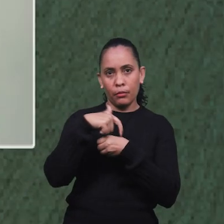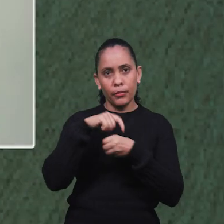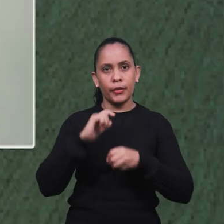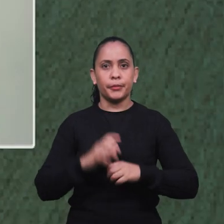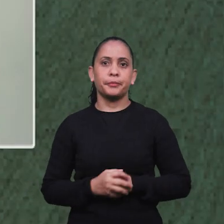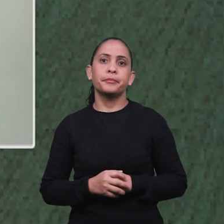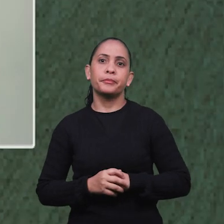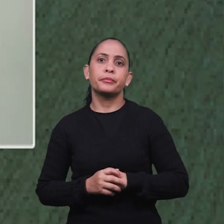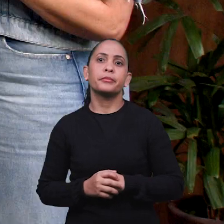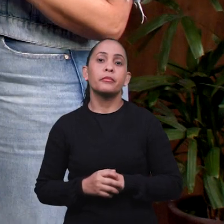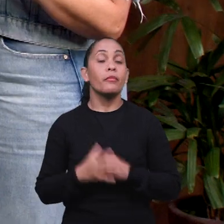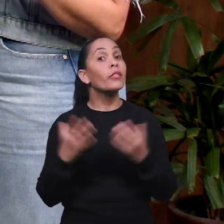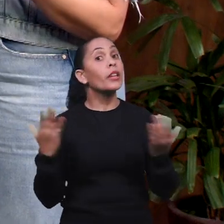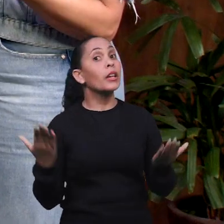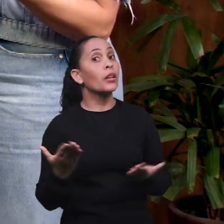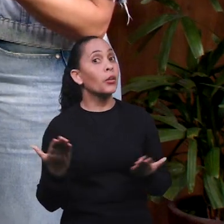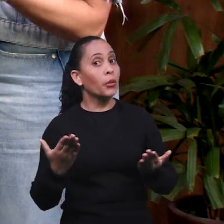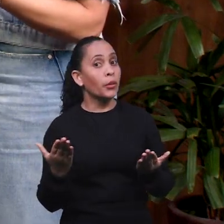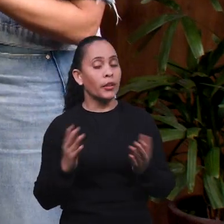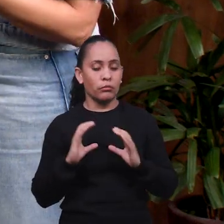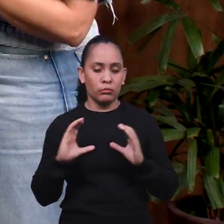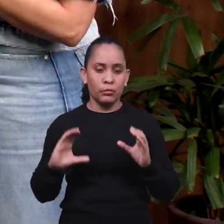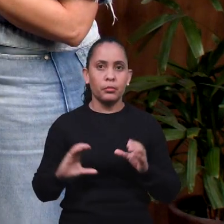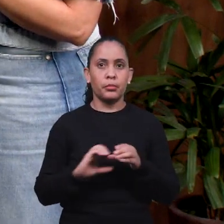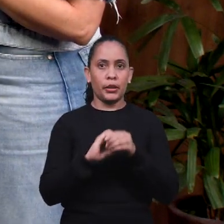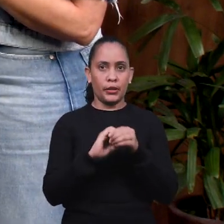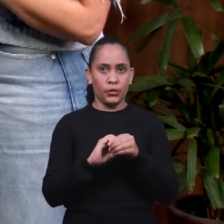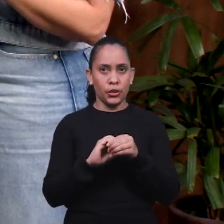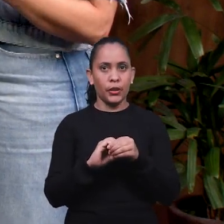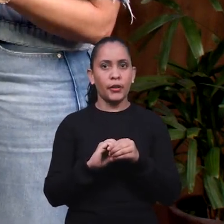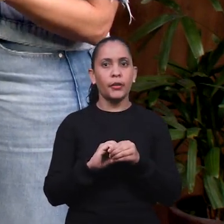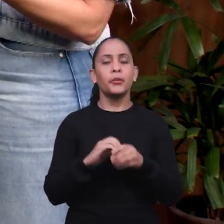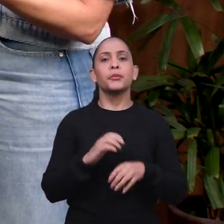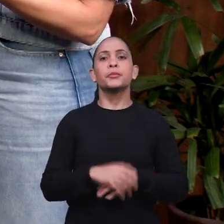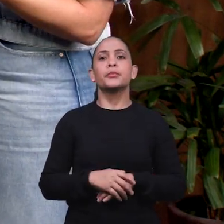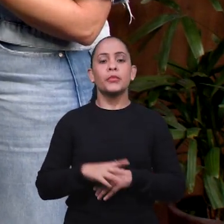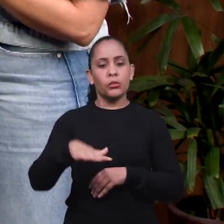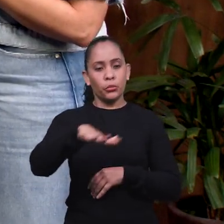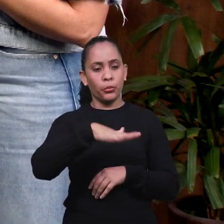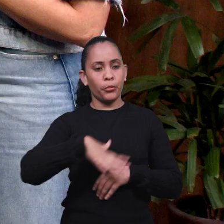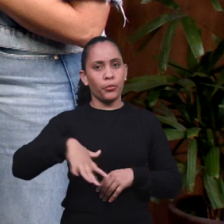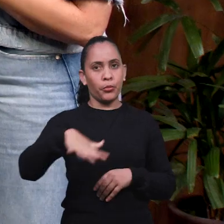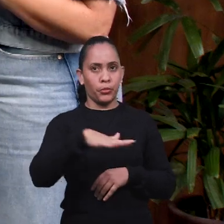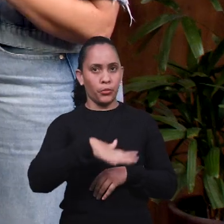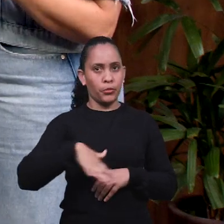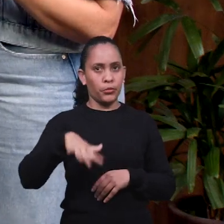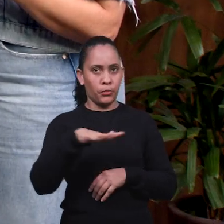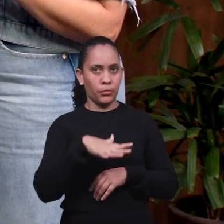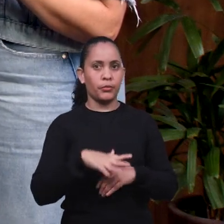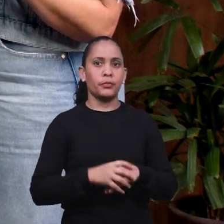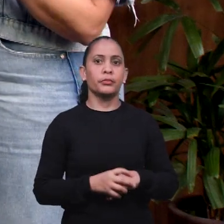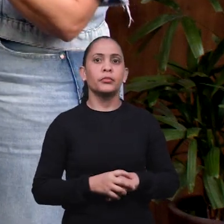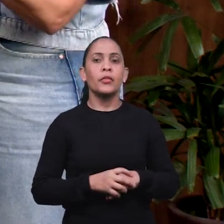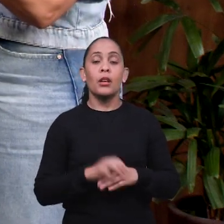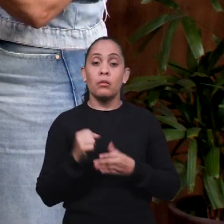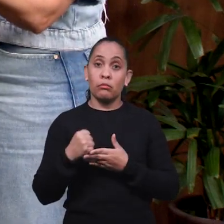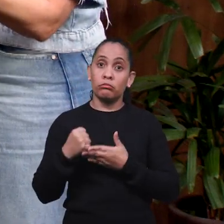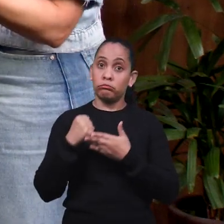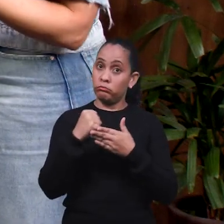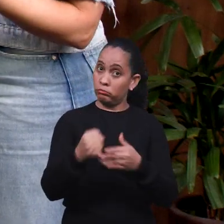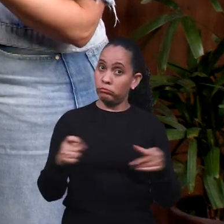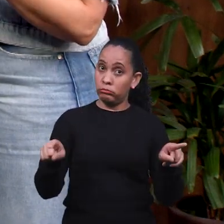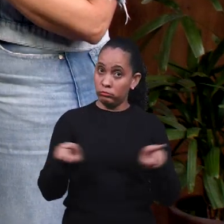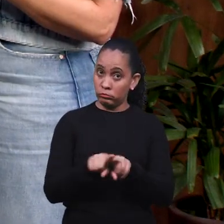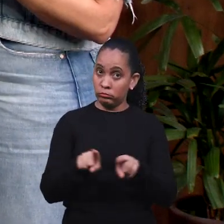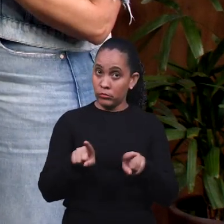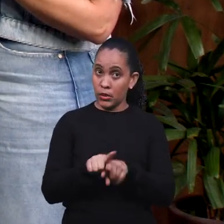morango. A cooperativa em si, no caso específico aí da sua região, além da assistência